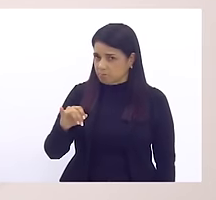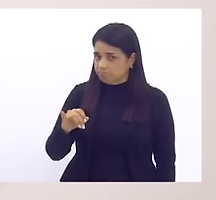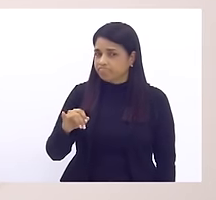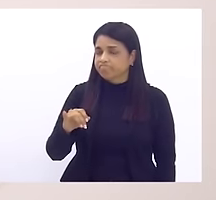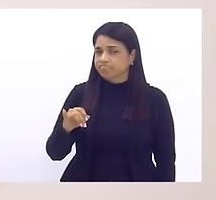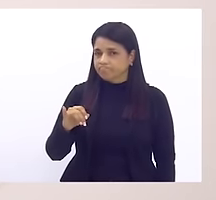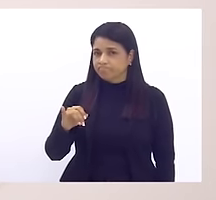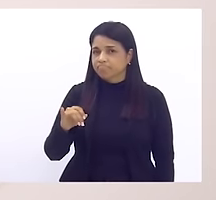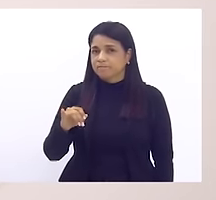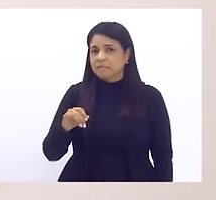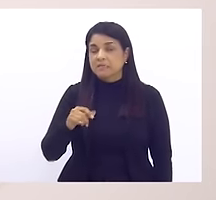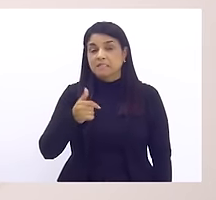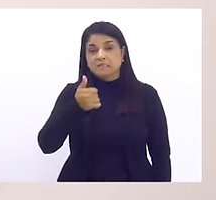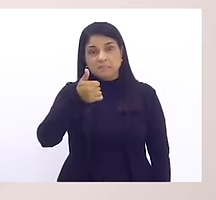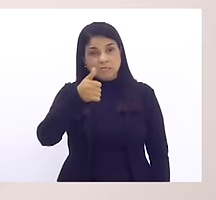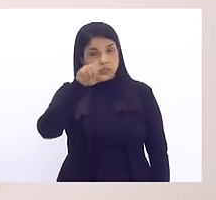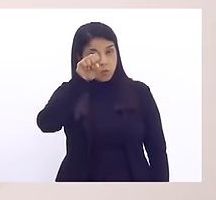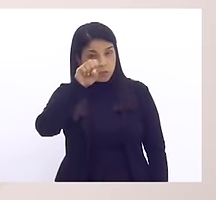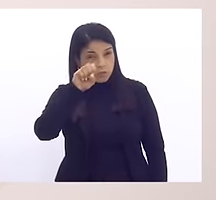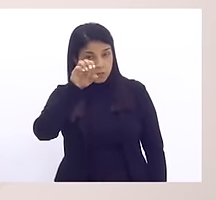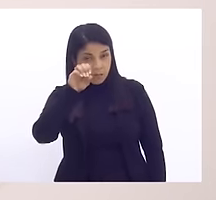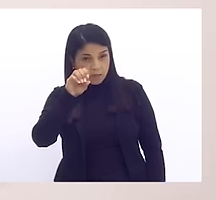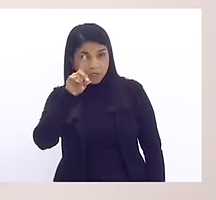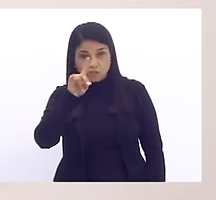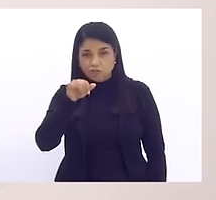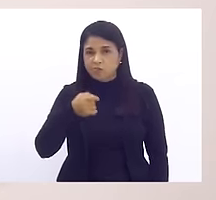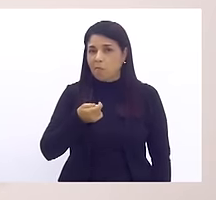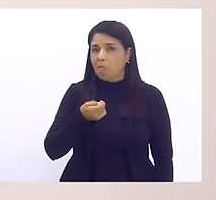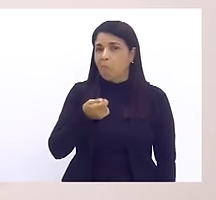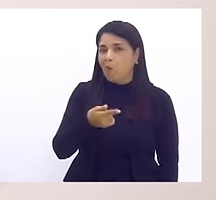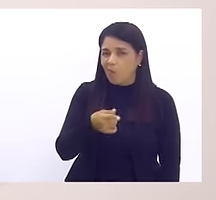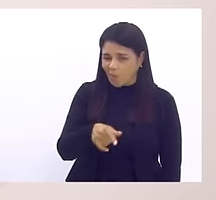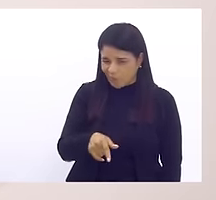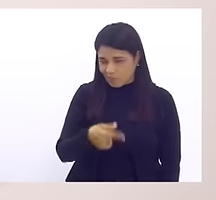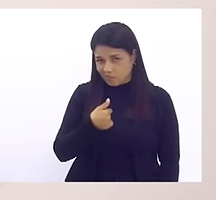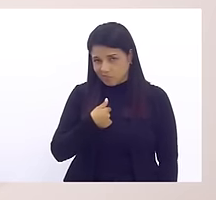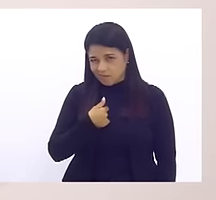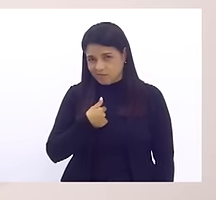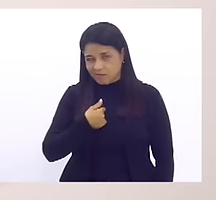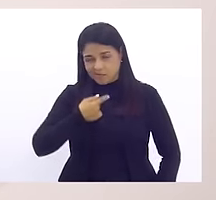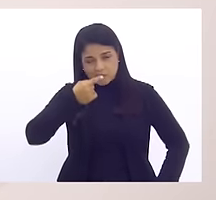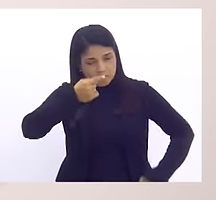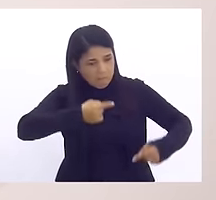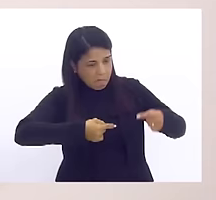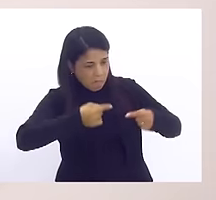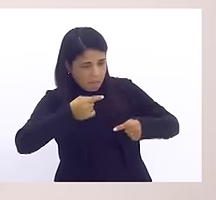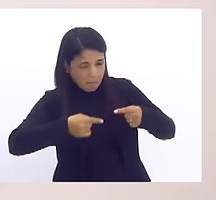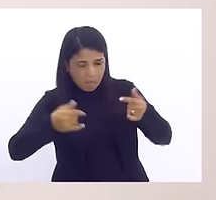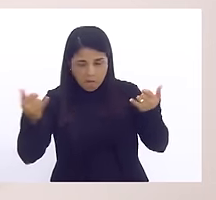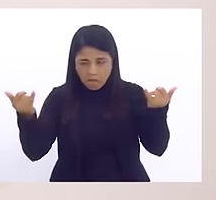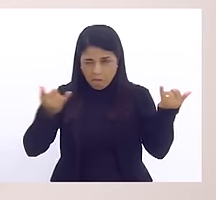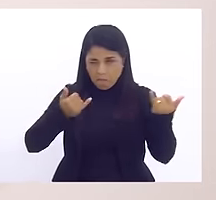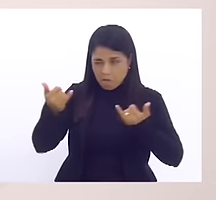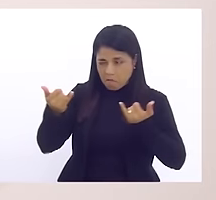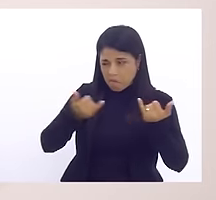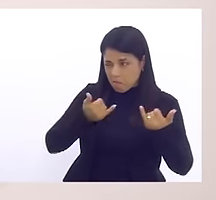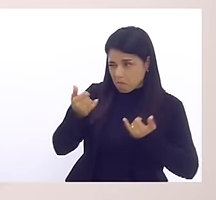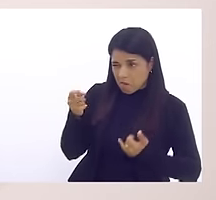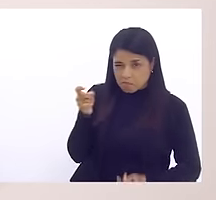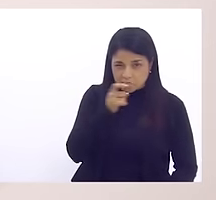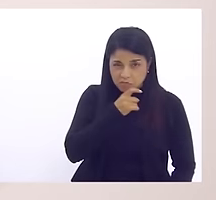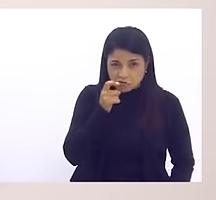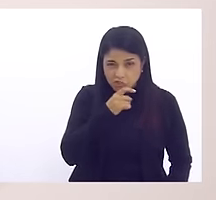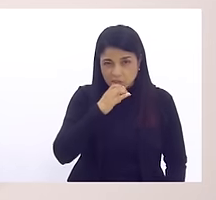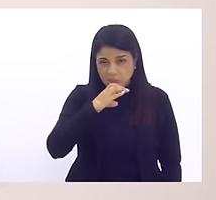eu acho que 180 dias vai ser pouco porque eu escutar um monte de mentira que eu escutei aqui